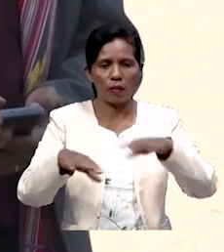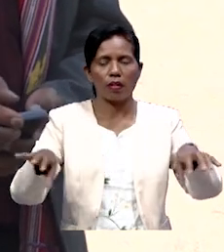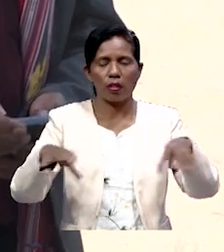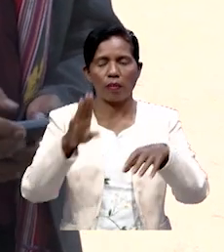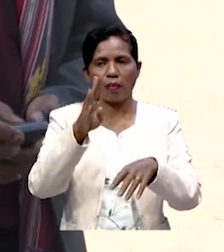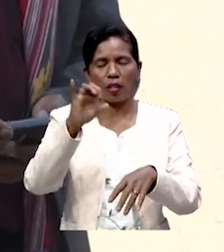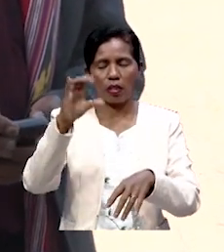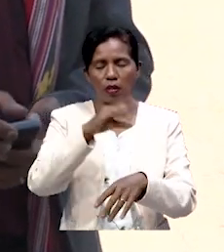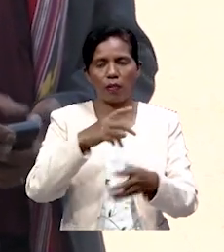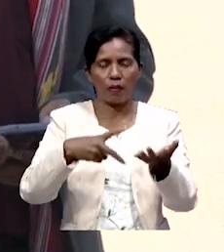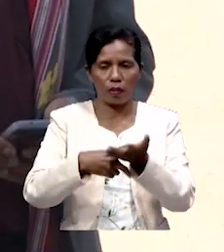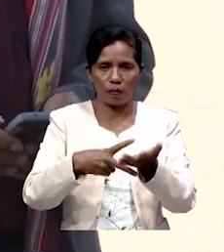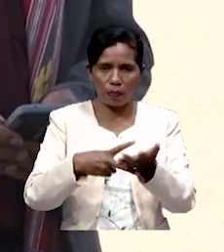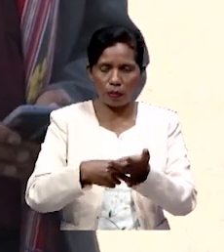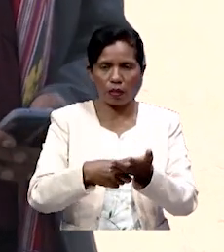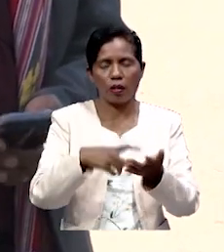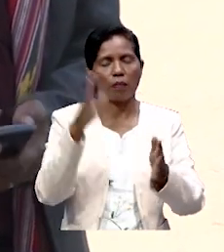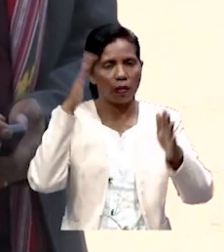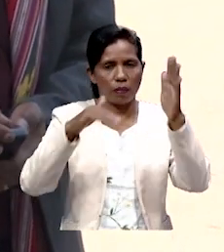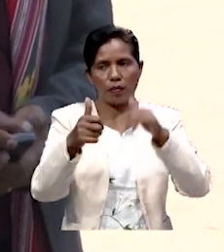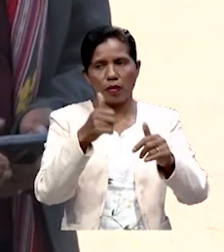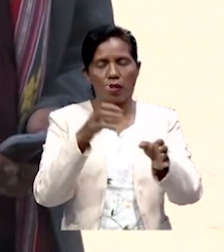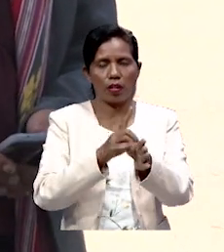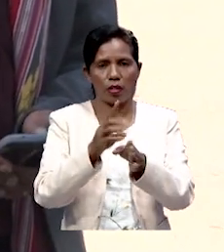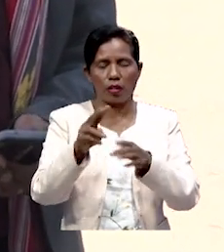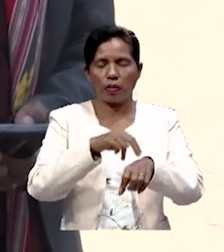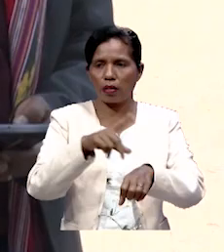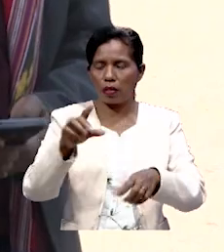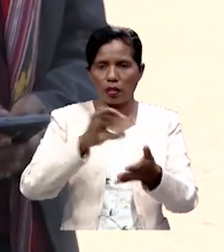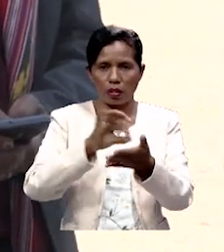no passaporte no problema seluk ne ba Direção Nacional